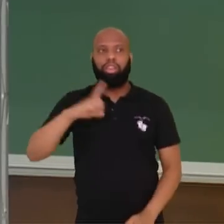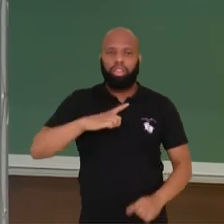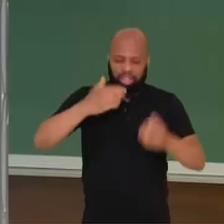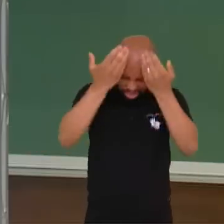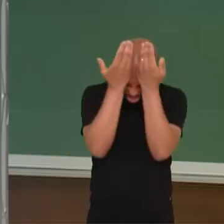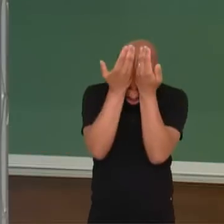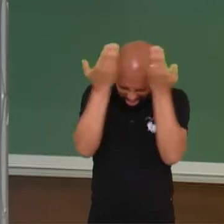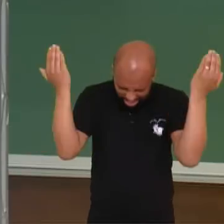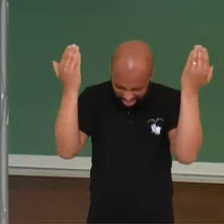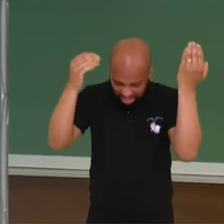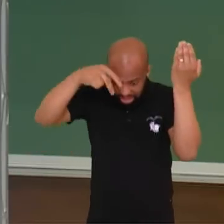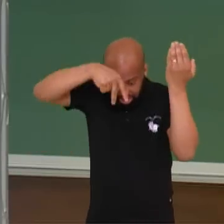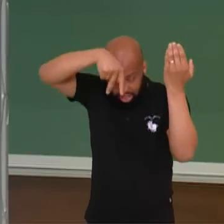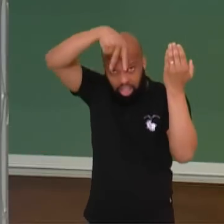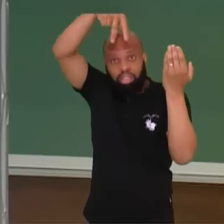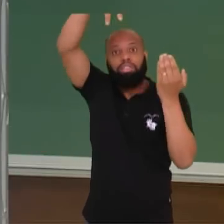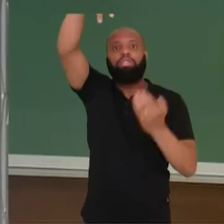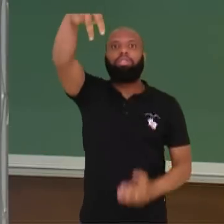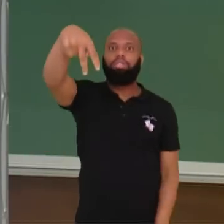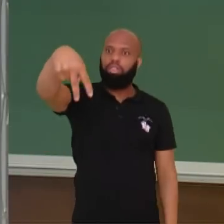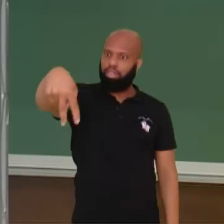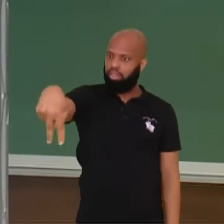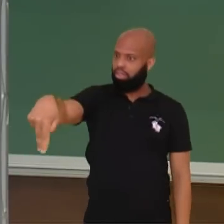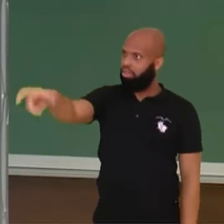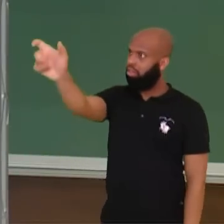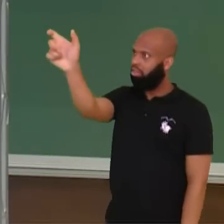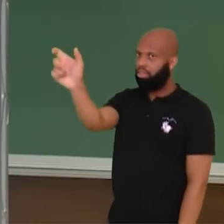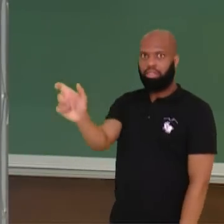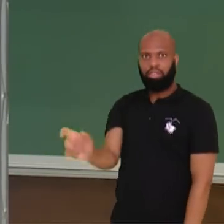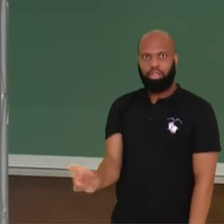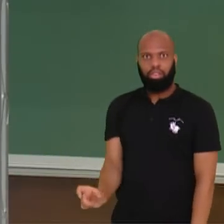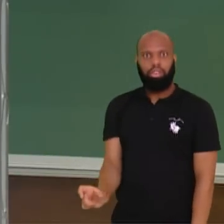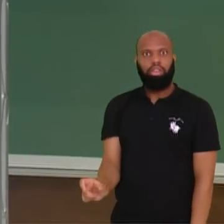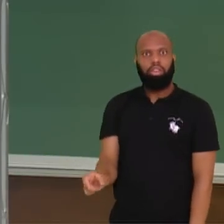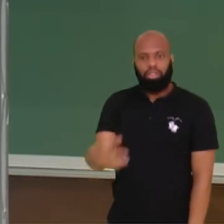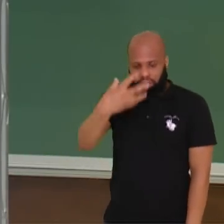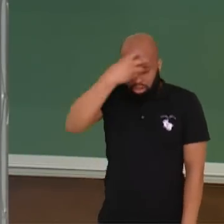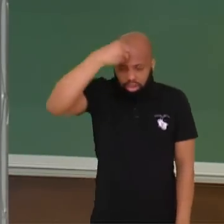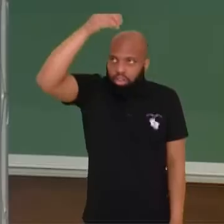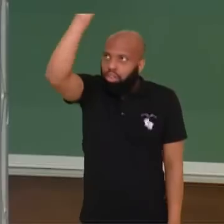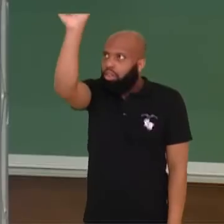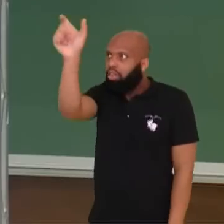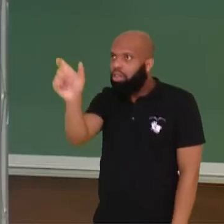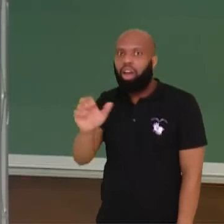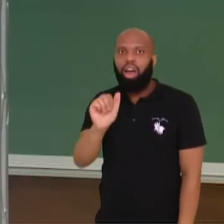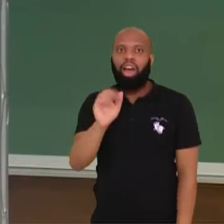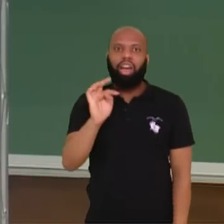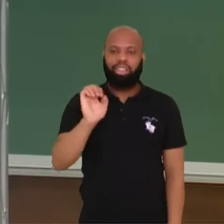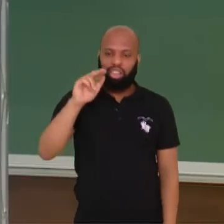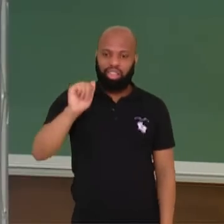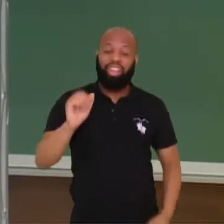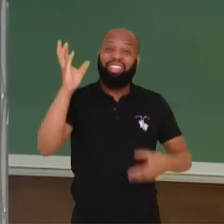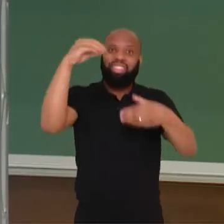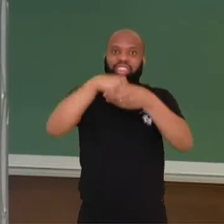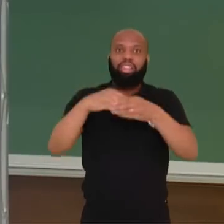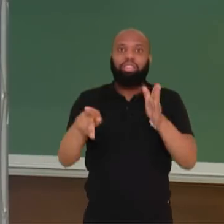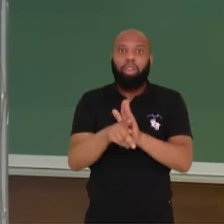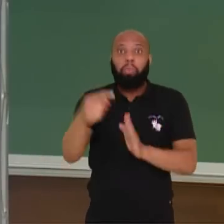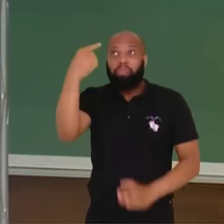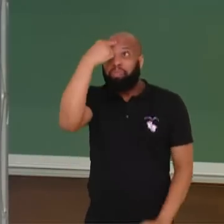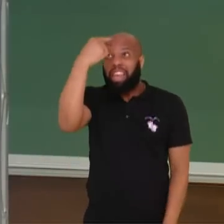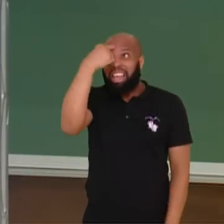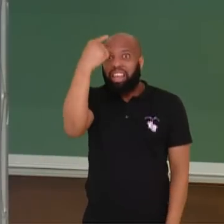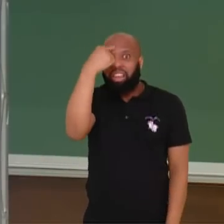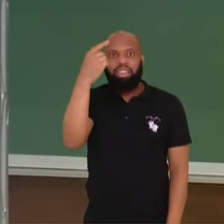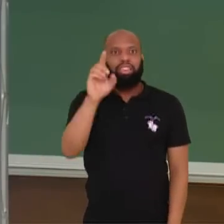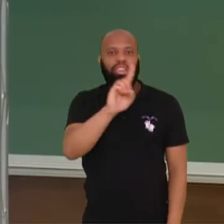inteira, já adulta, pronta, de dentro da mente de Zeus. Tem uma simbologia bastante interessante, né?